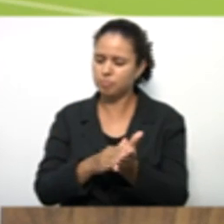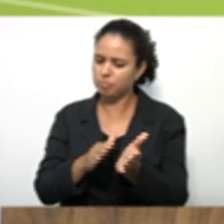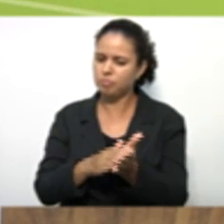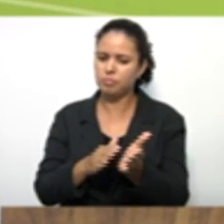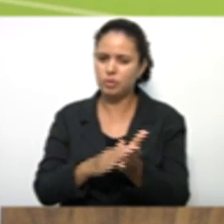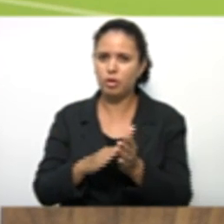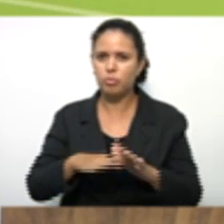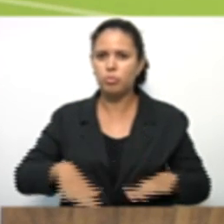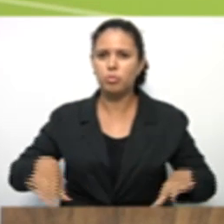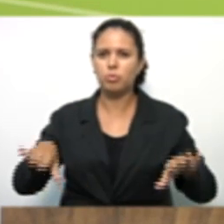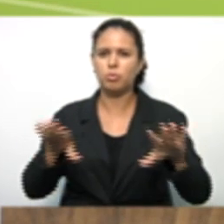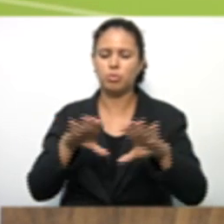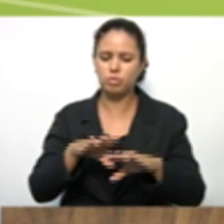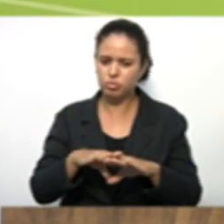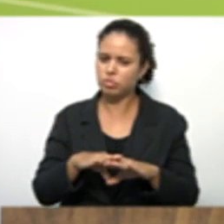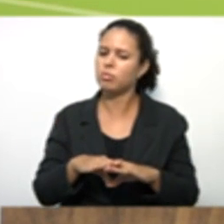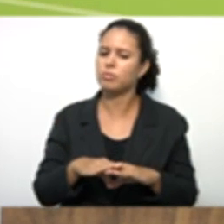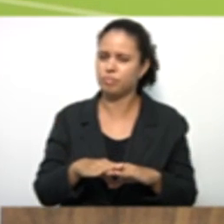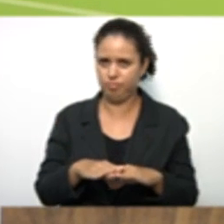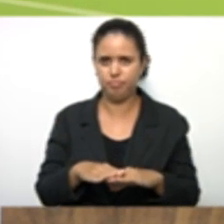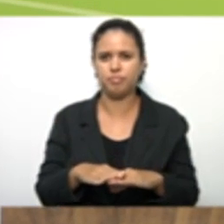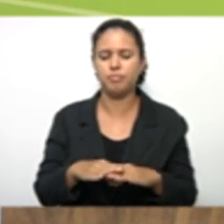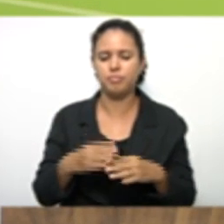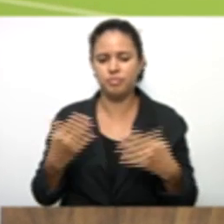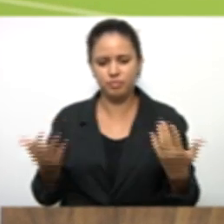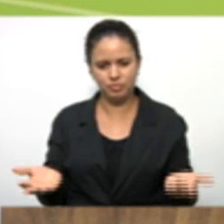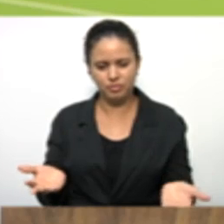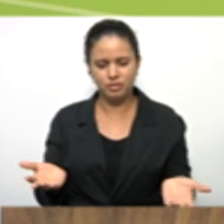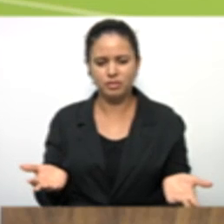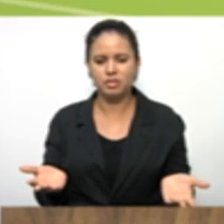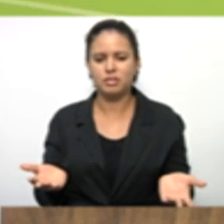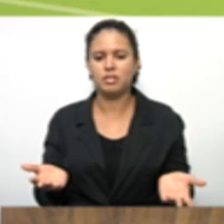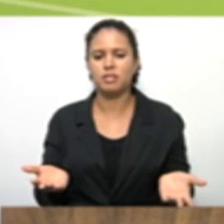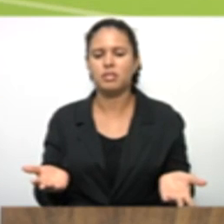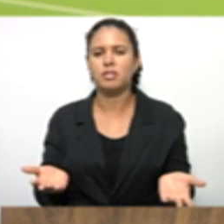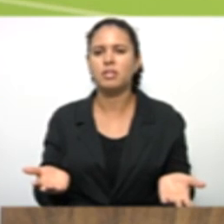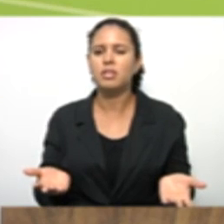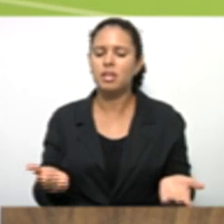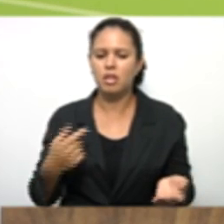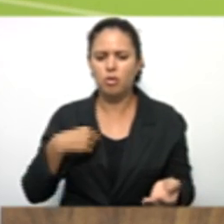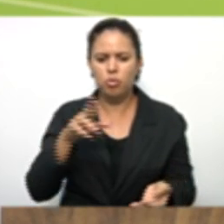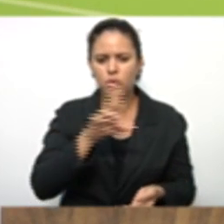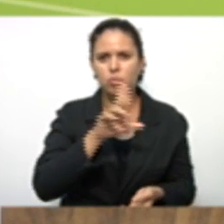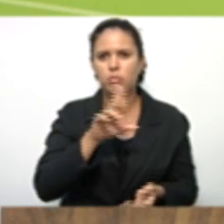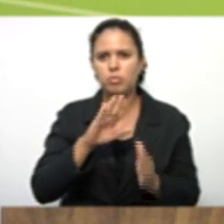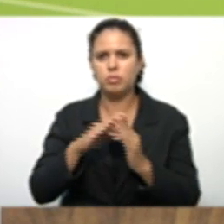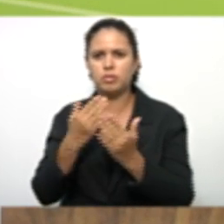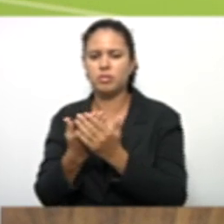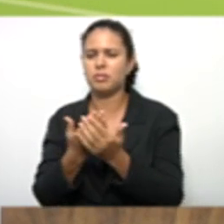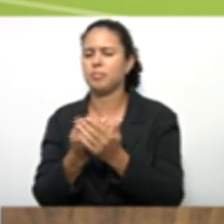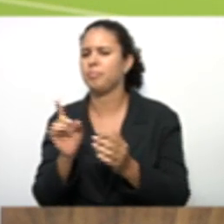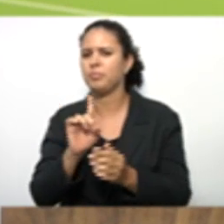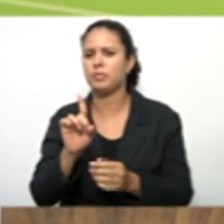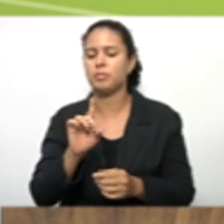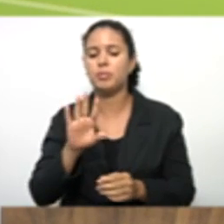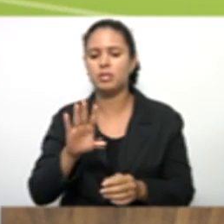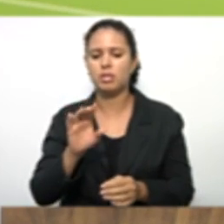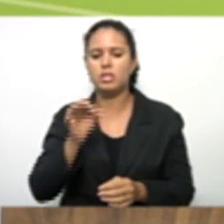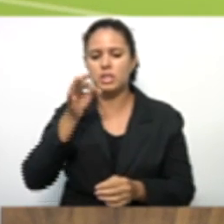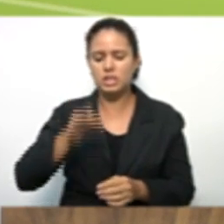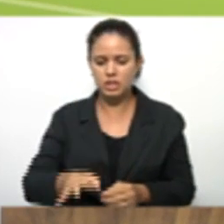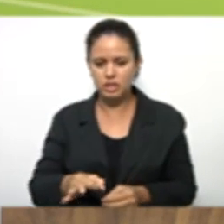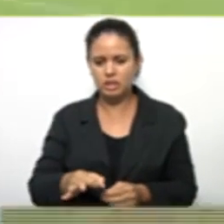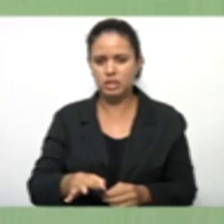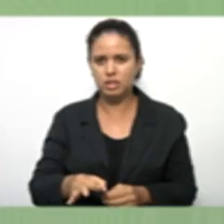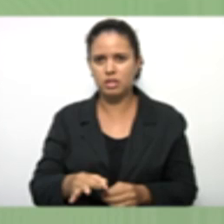que botaram correto. Não vou falar o nome até mesmo, porque senão eu ficaria meia hora falando o nome de todas as escolas aqui. Mas a alternativa correta é...